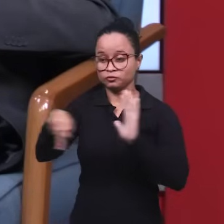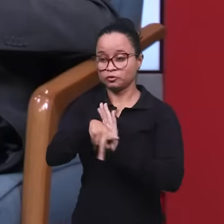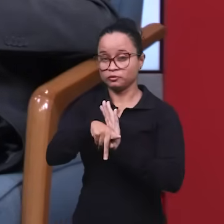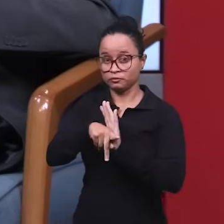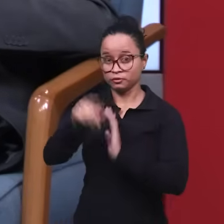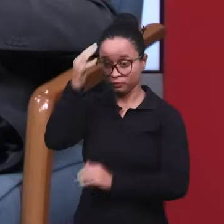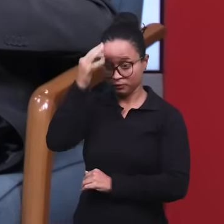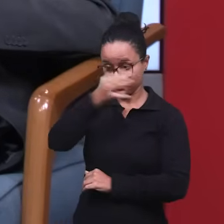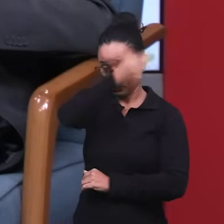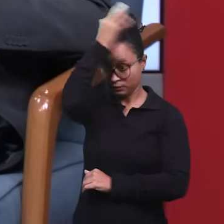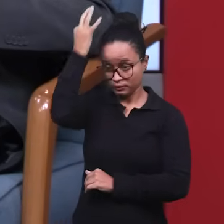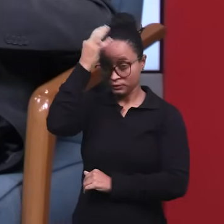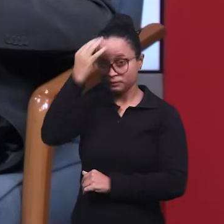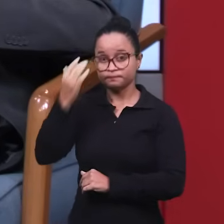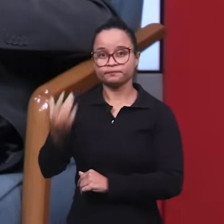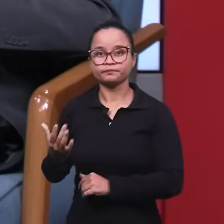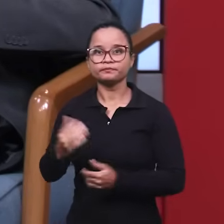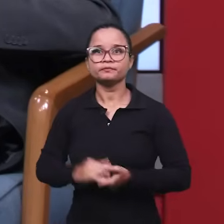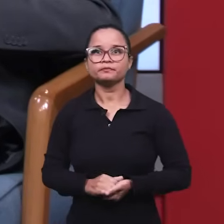dons espirituais